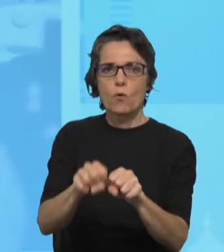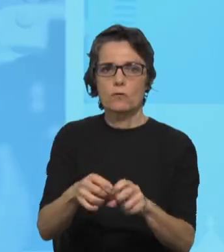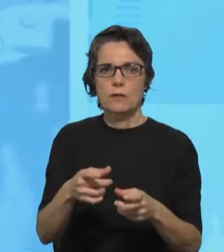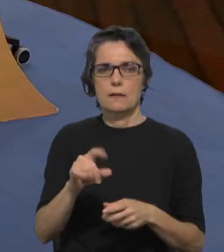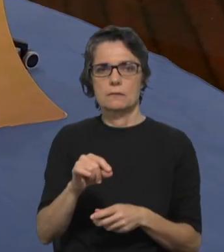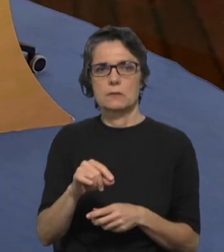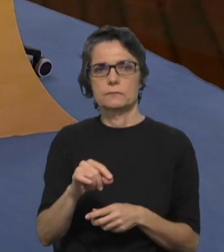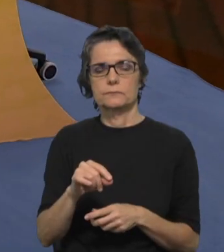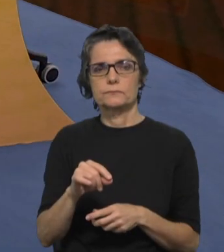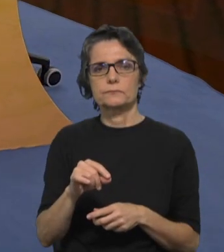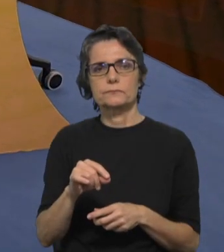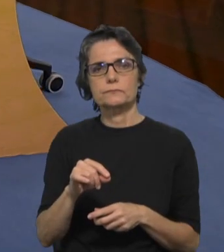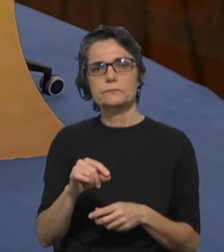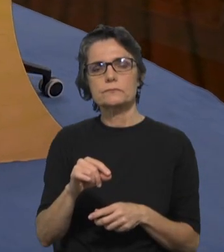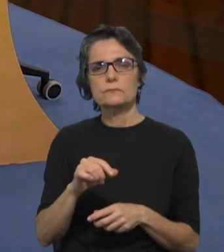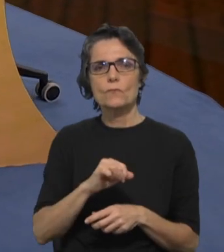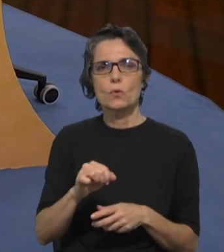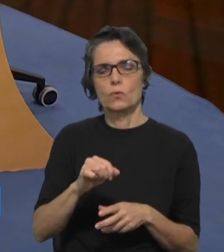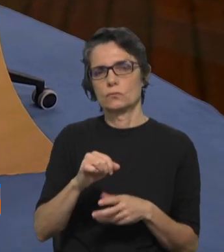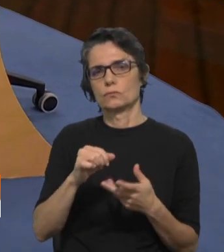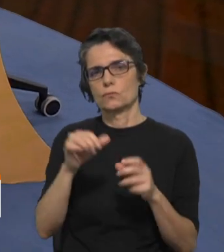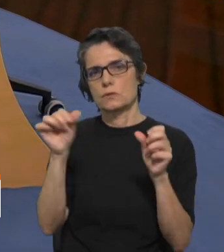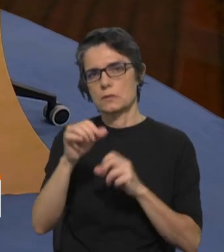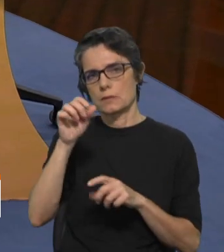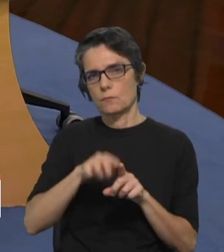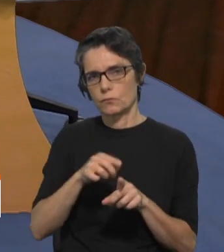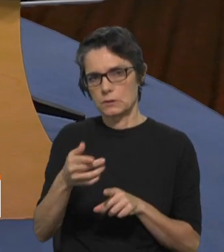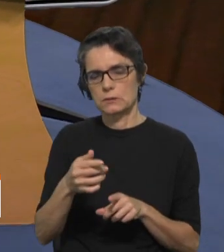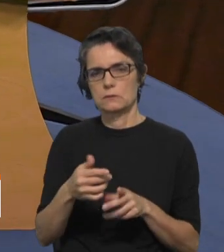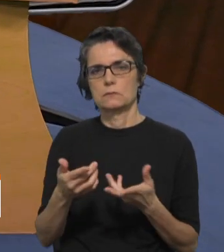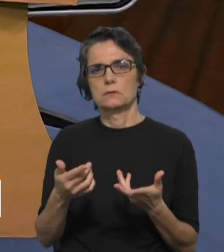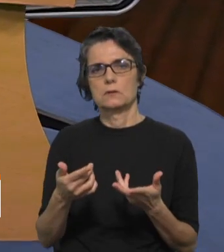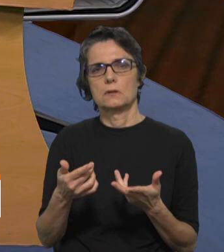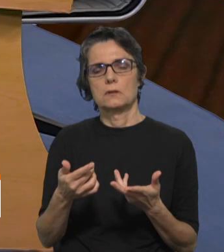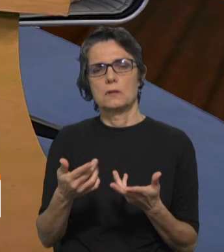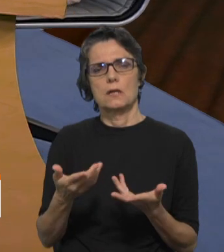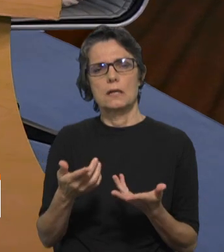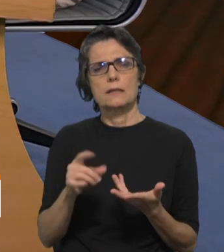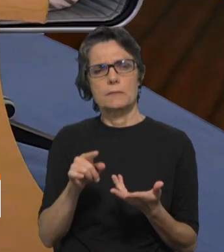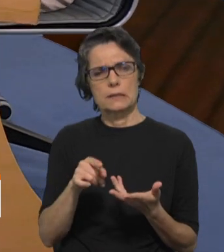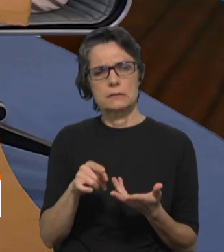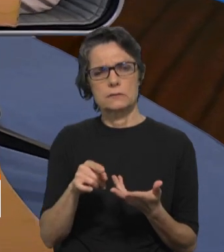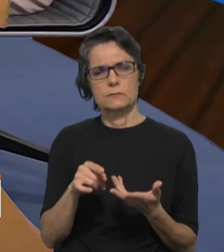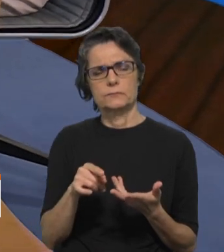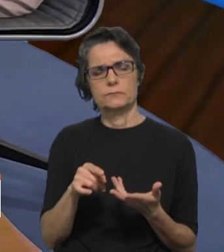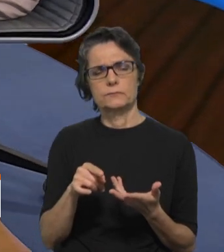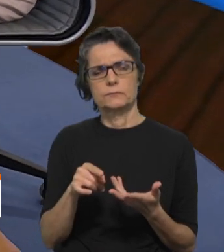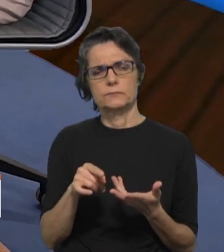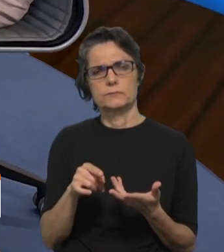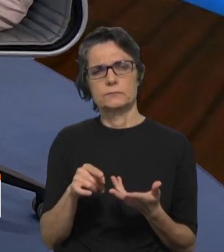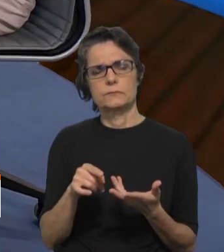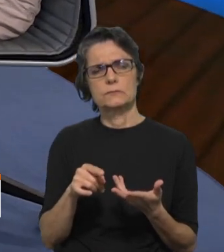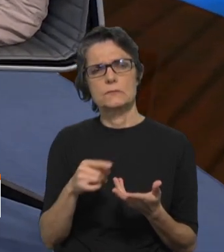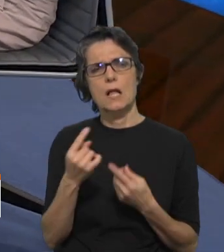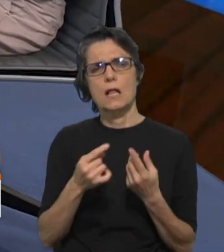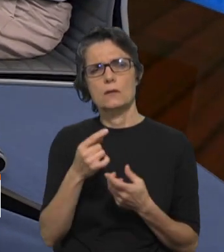contra o regime político que estava em vigor. Isso foi também, unificou ali alguns